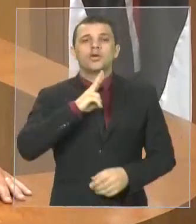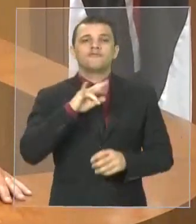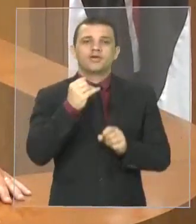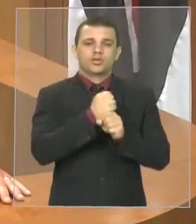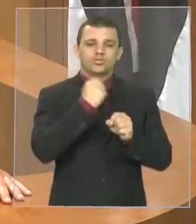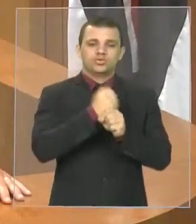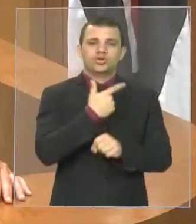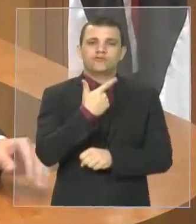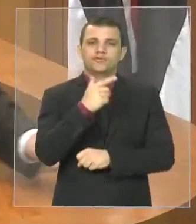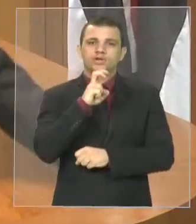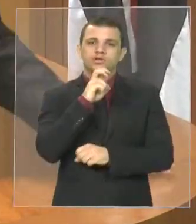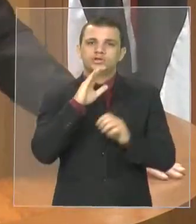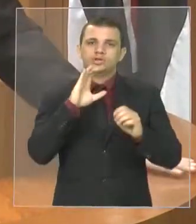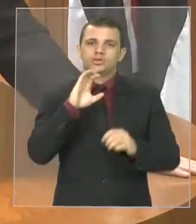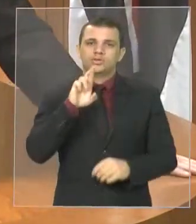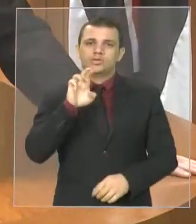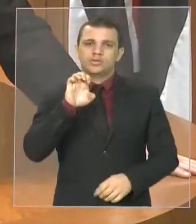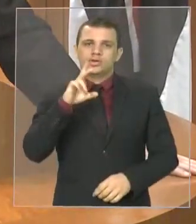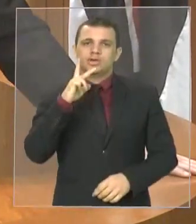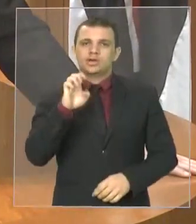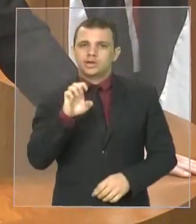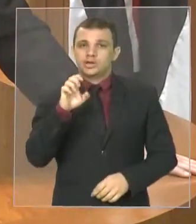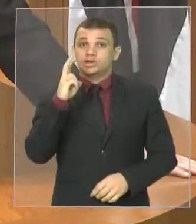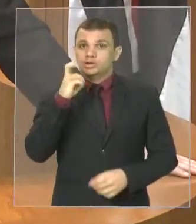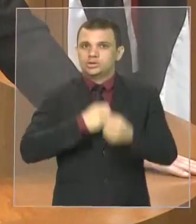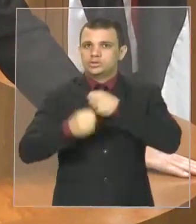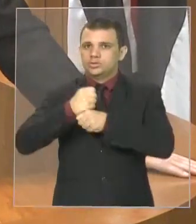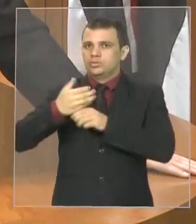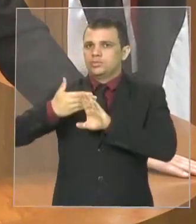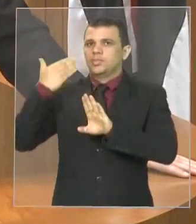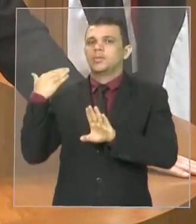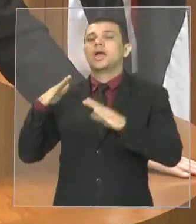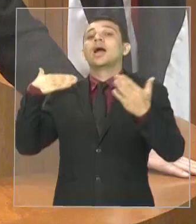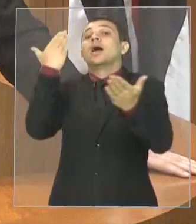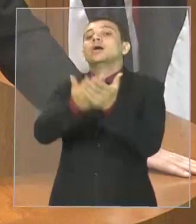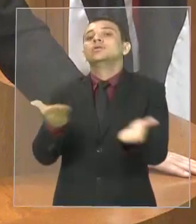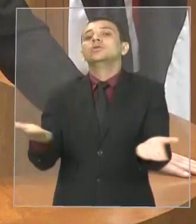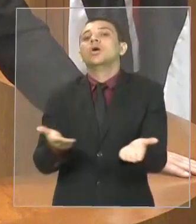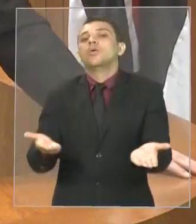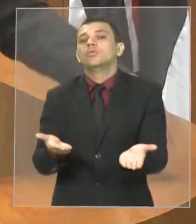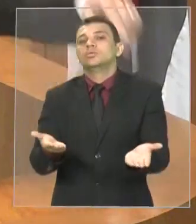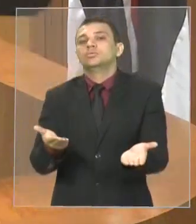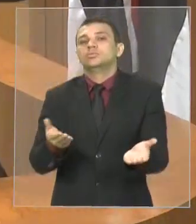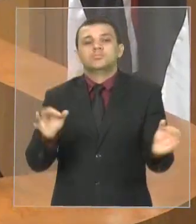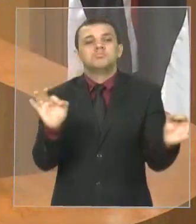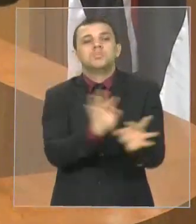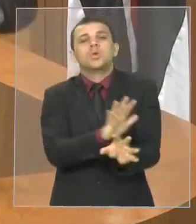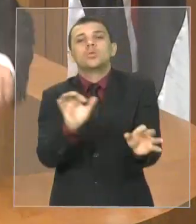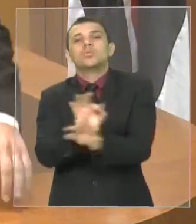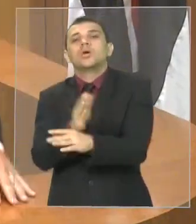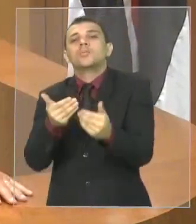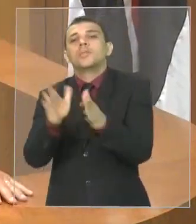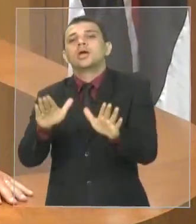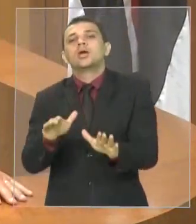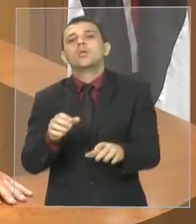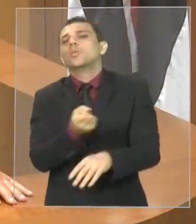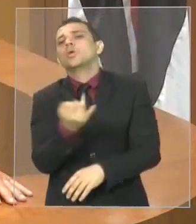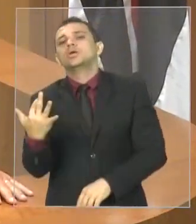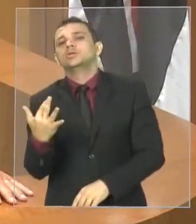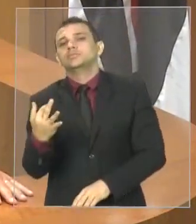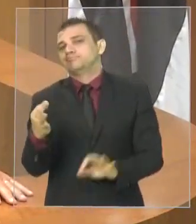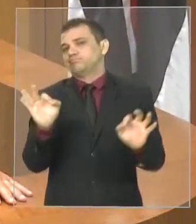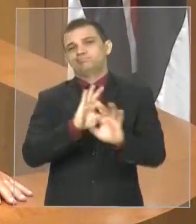5 anos atrás, quantas já foram entregues até hoje? Nenhuma. das escolas que foram prometidas